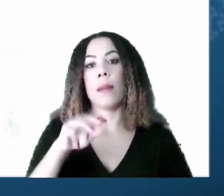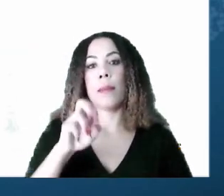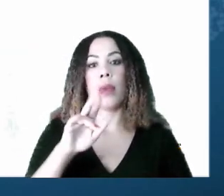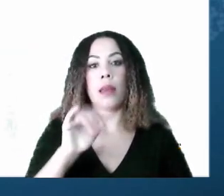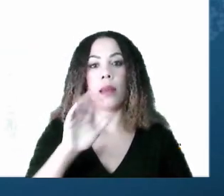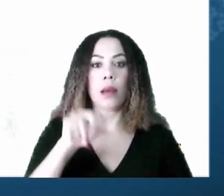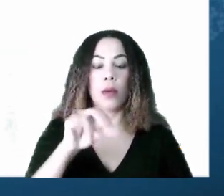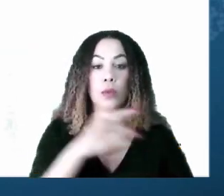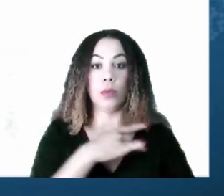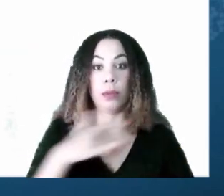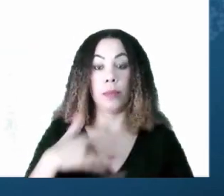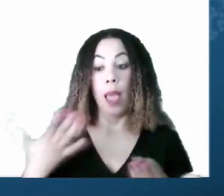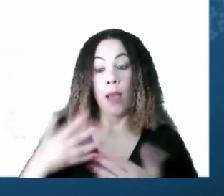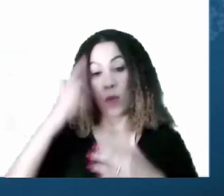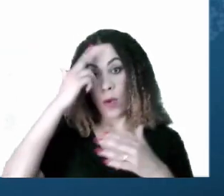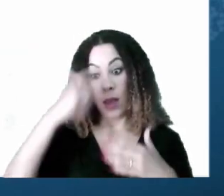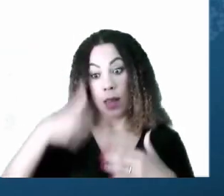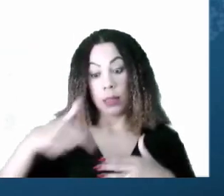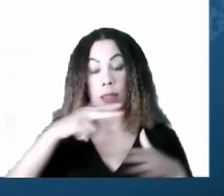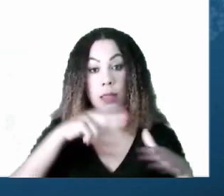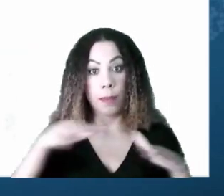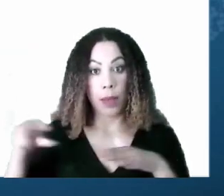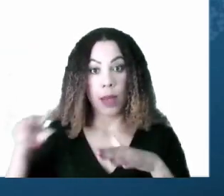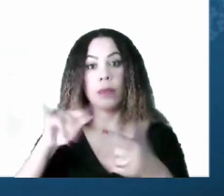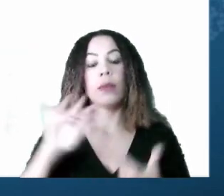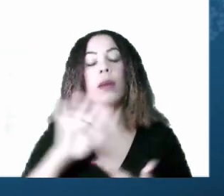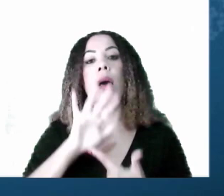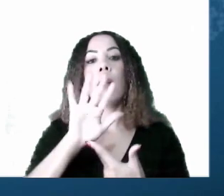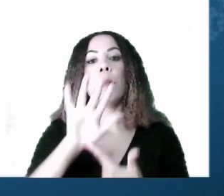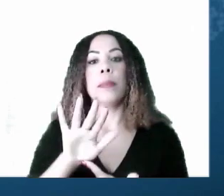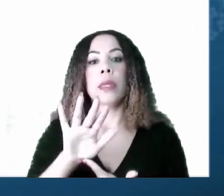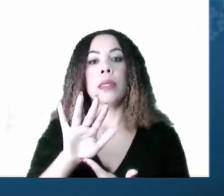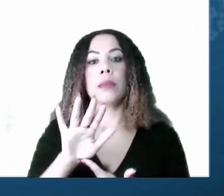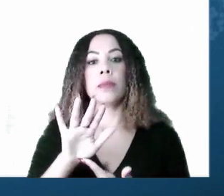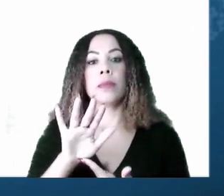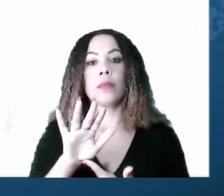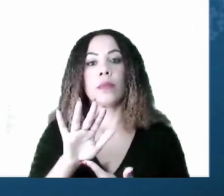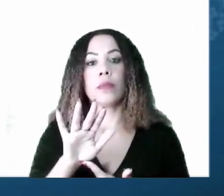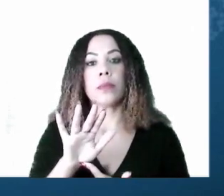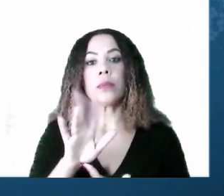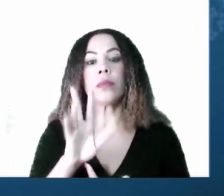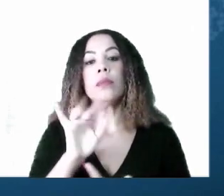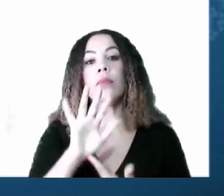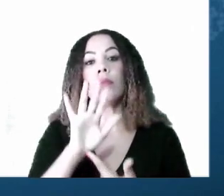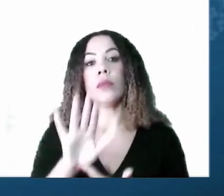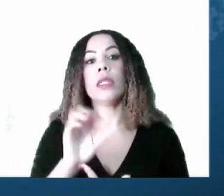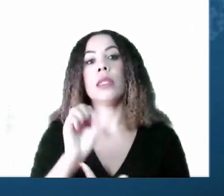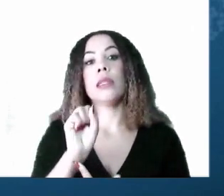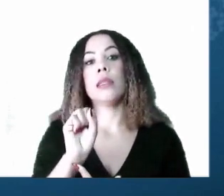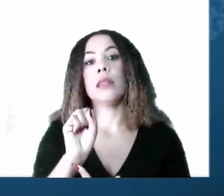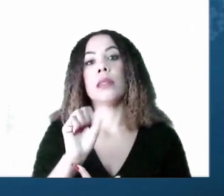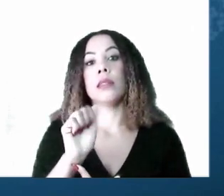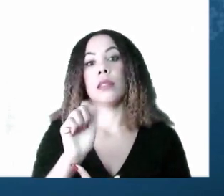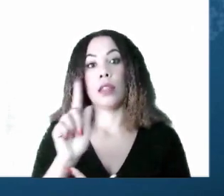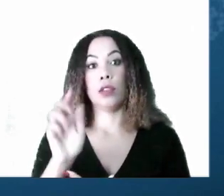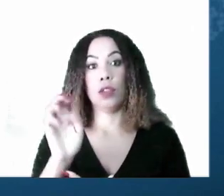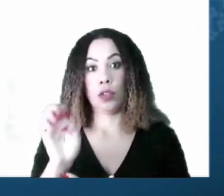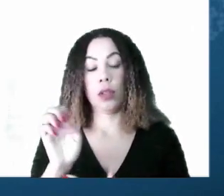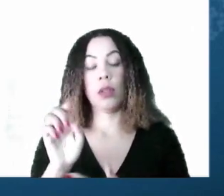semana agora a gente vai apresentar para o SEIGE e também a gente